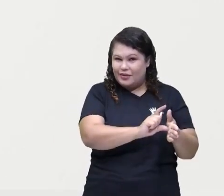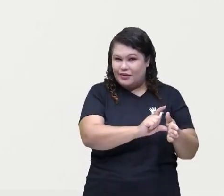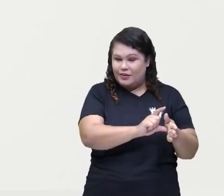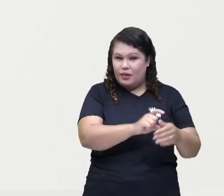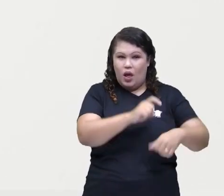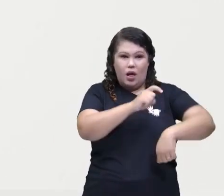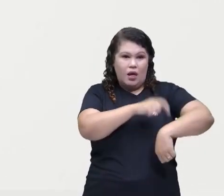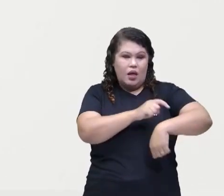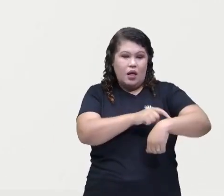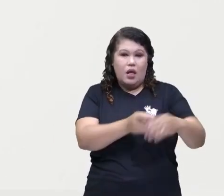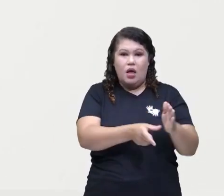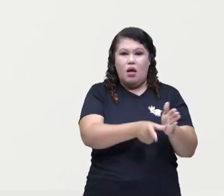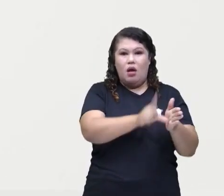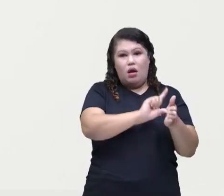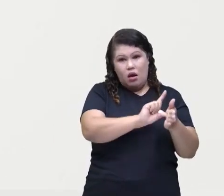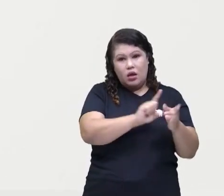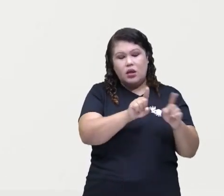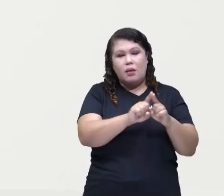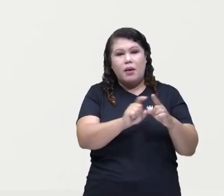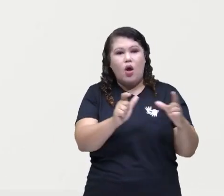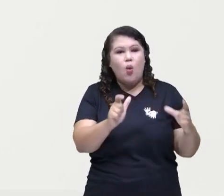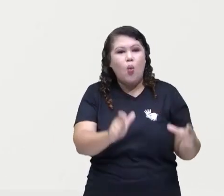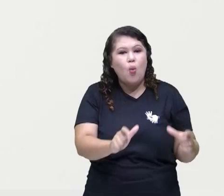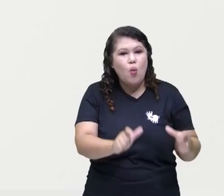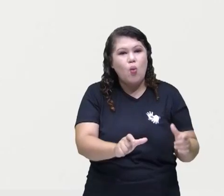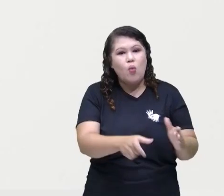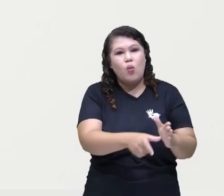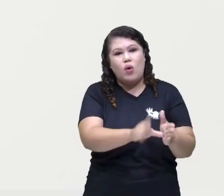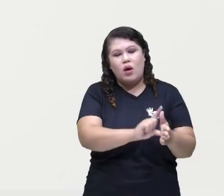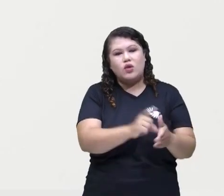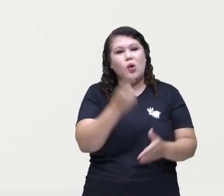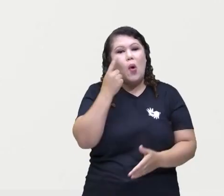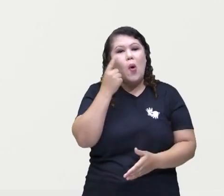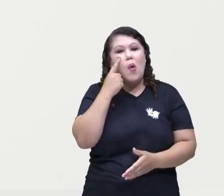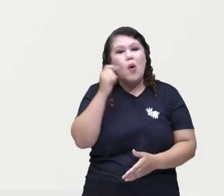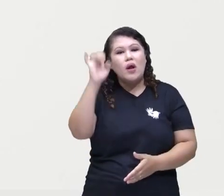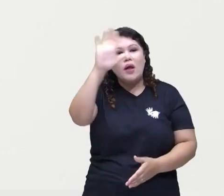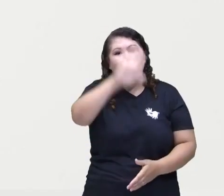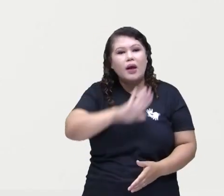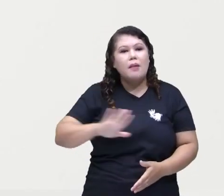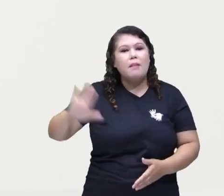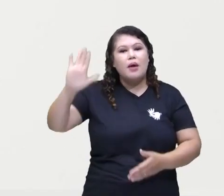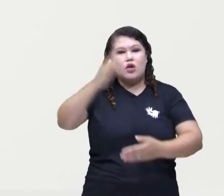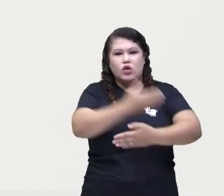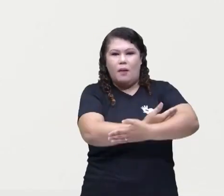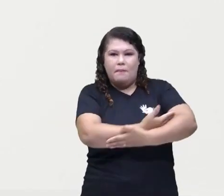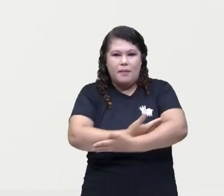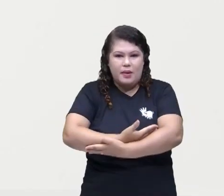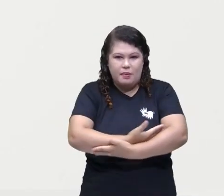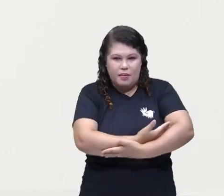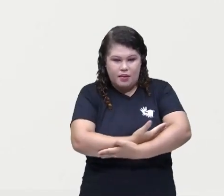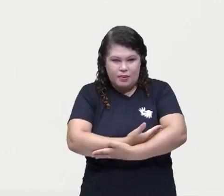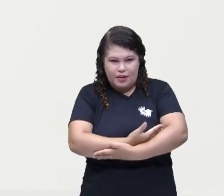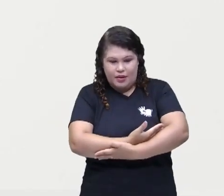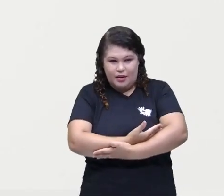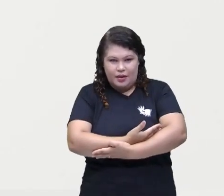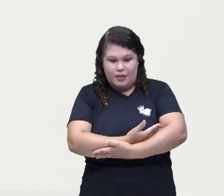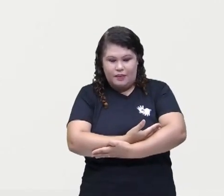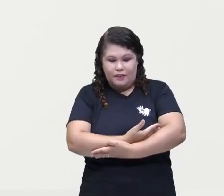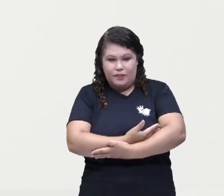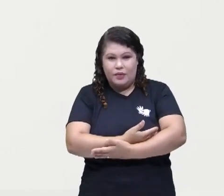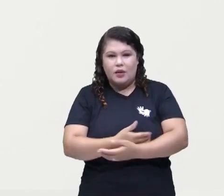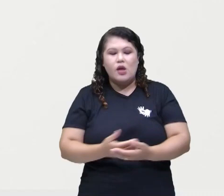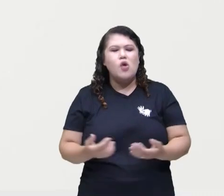imagem que está aqui. O que ela é? Ela é uma bebê, não é verdade? Antes de vocês estarem com essa idade